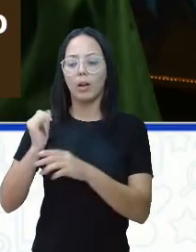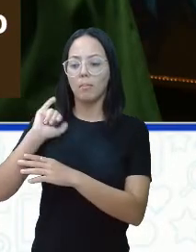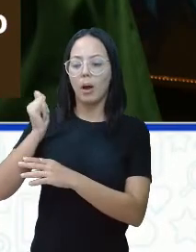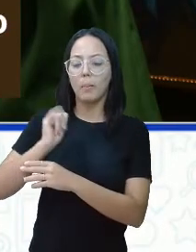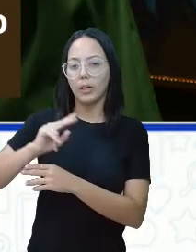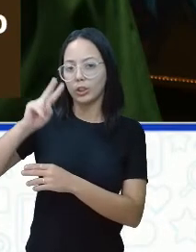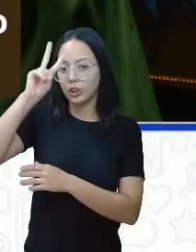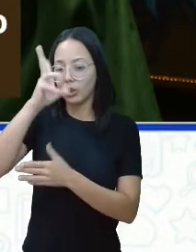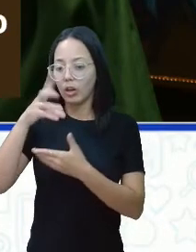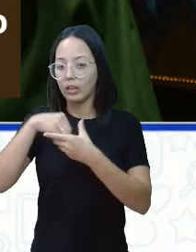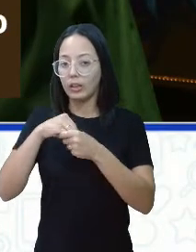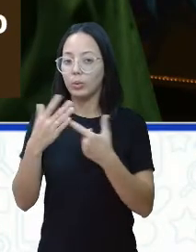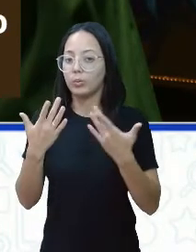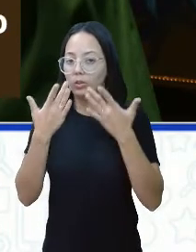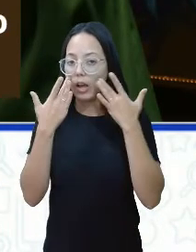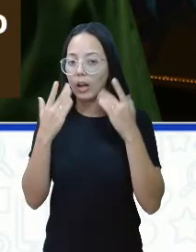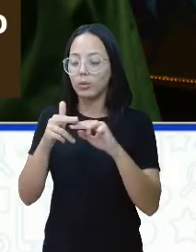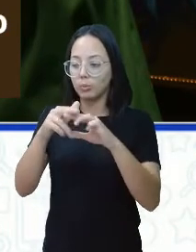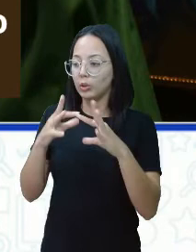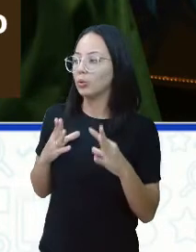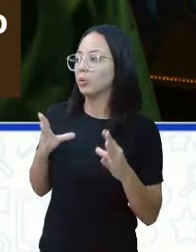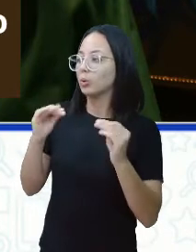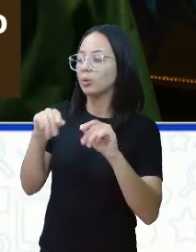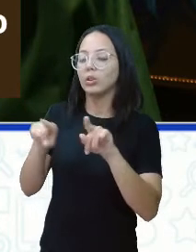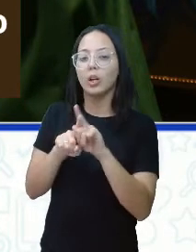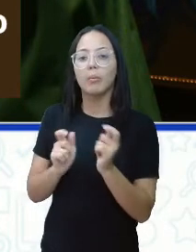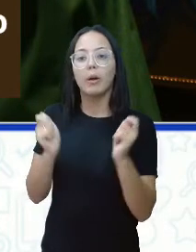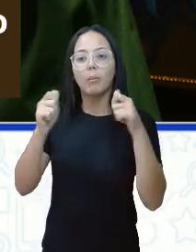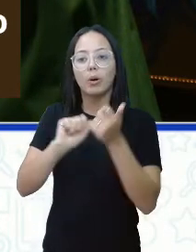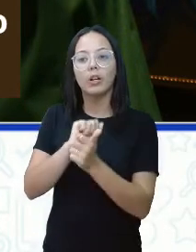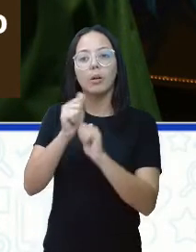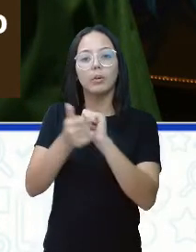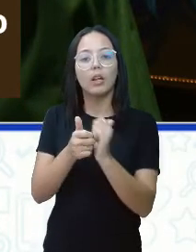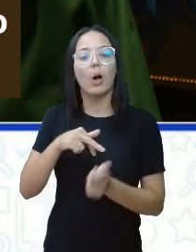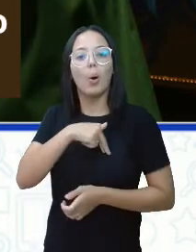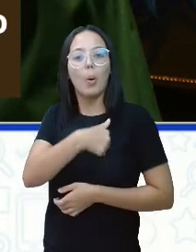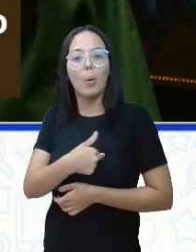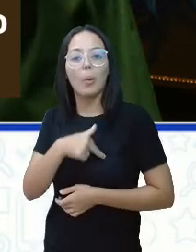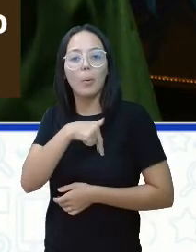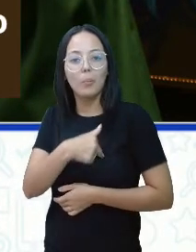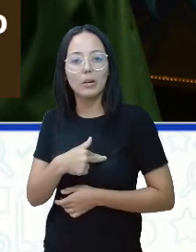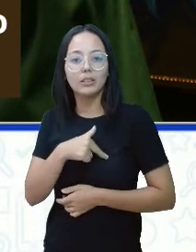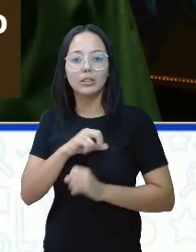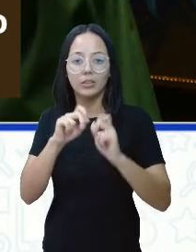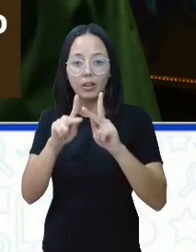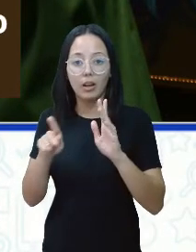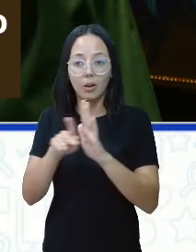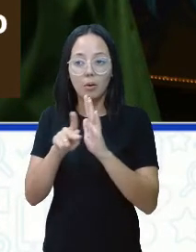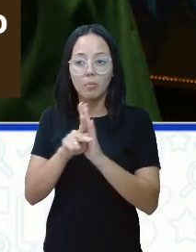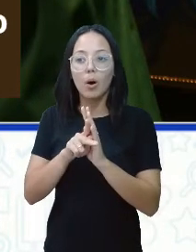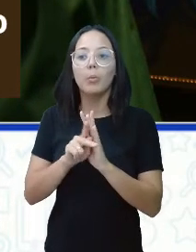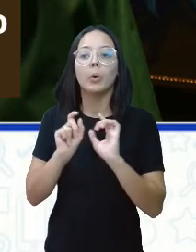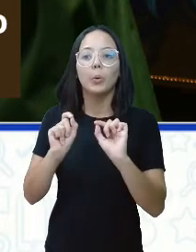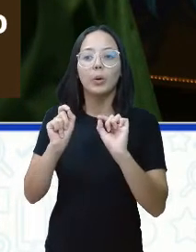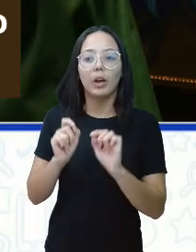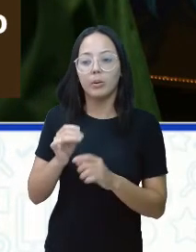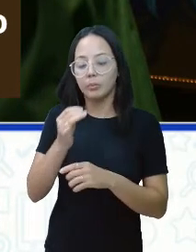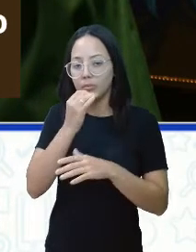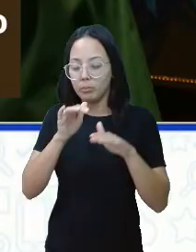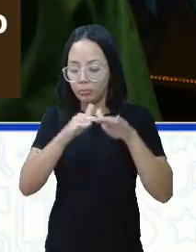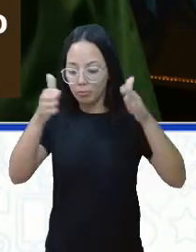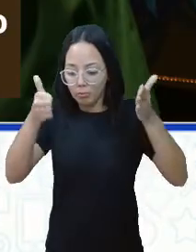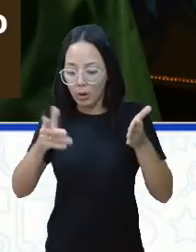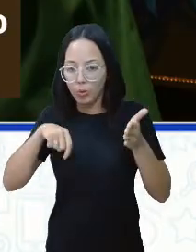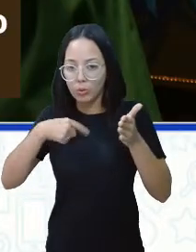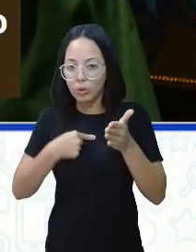circulam no teatro. Contudo, é também possível fazer adaptações de romances e contos narrativos para o palco, minha gente. Quando a gente vai lá